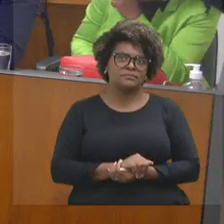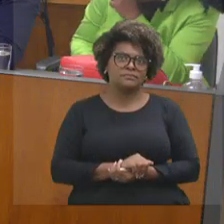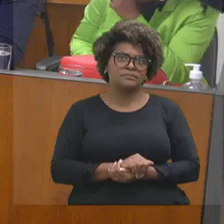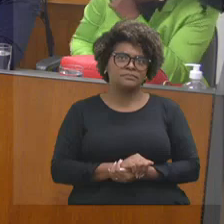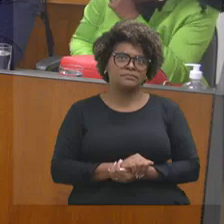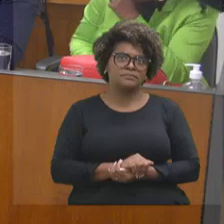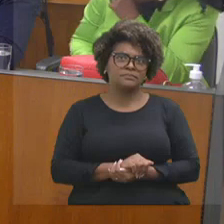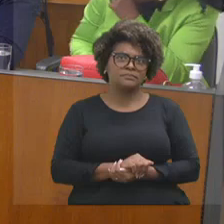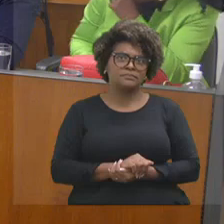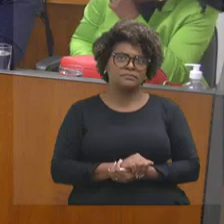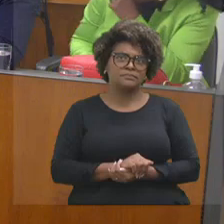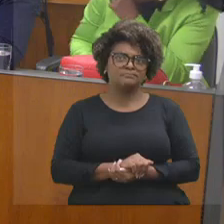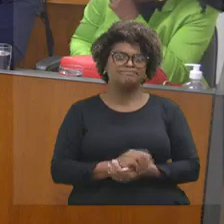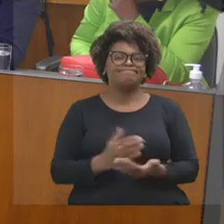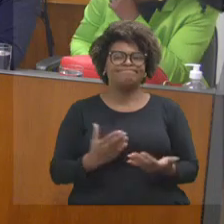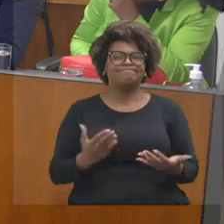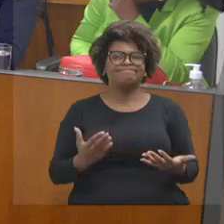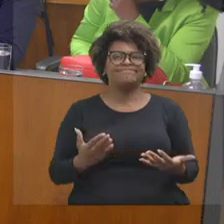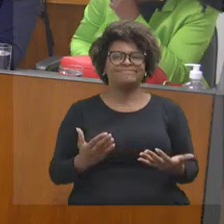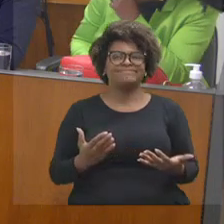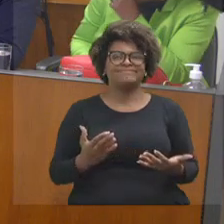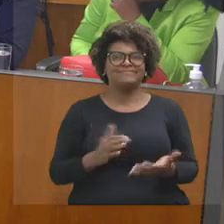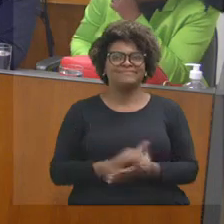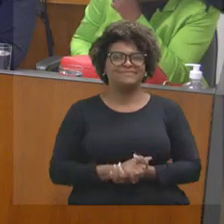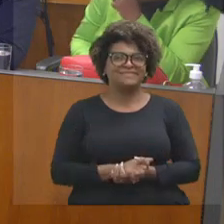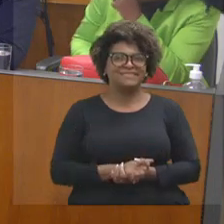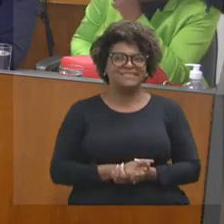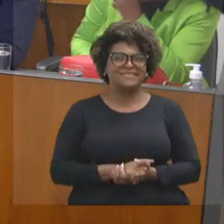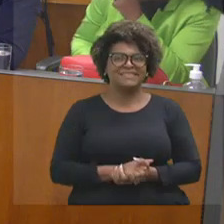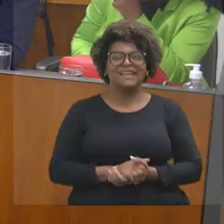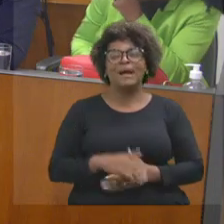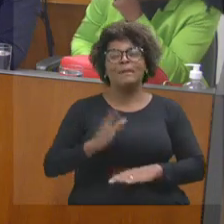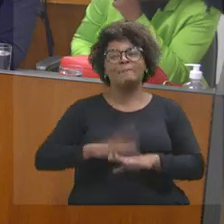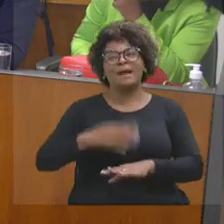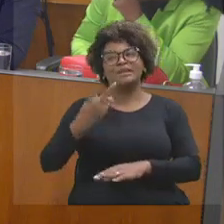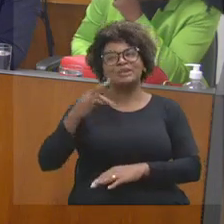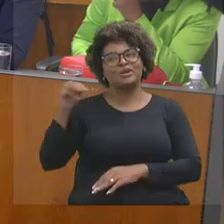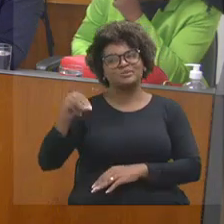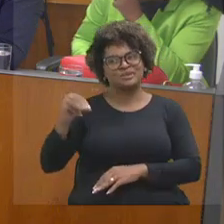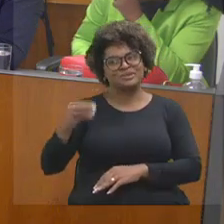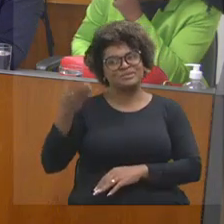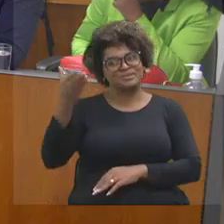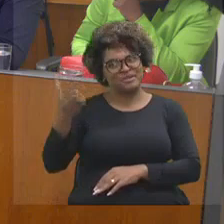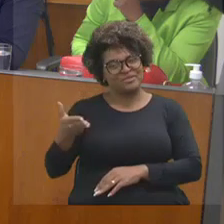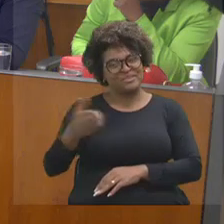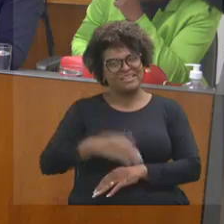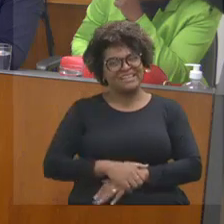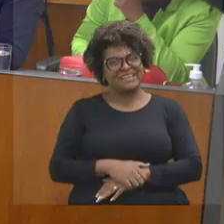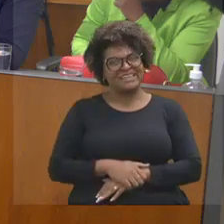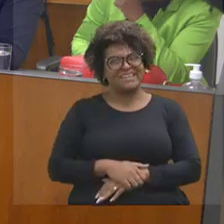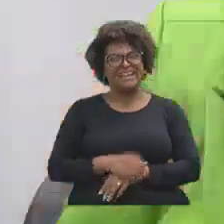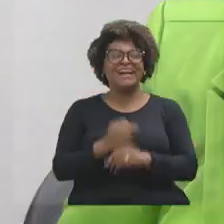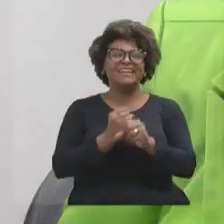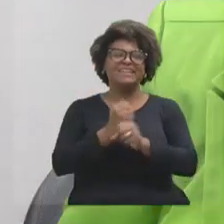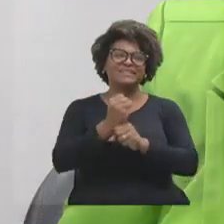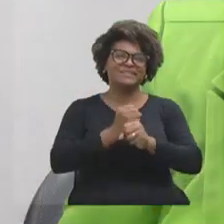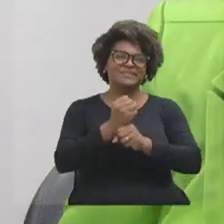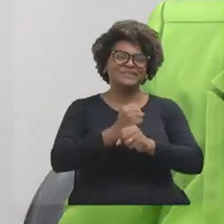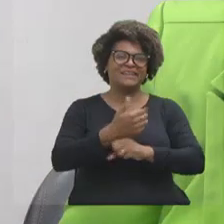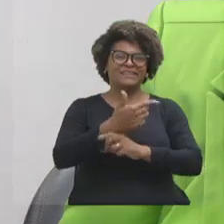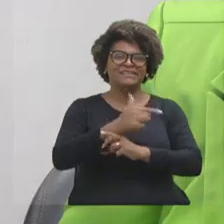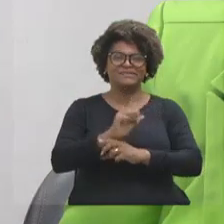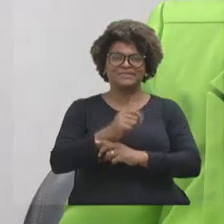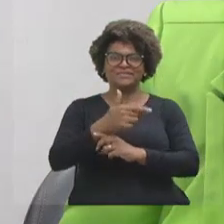consertou no saber mais dois minutos para o Lucas em 2021 o hospital de